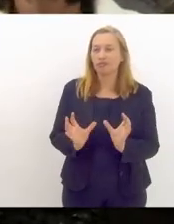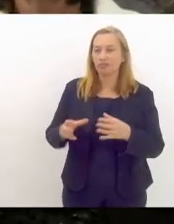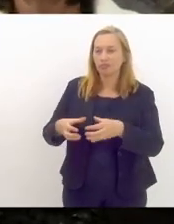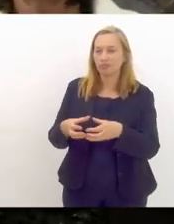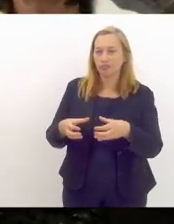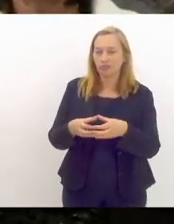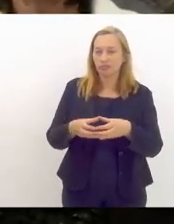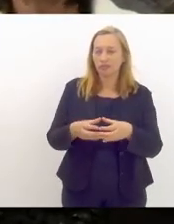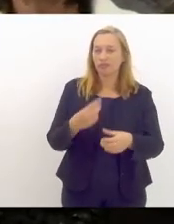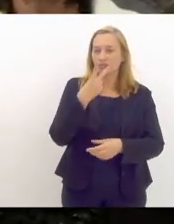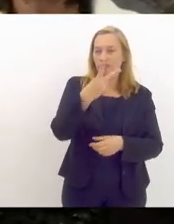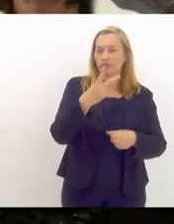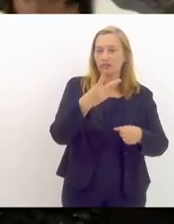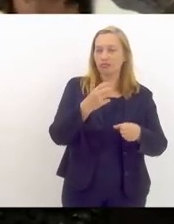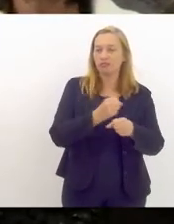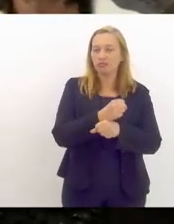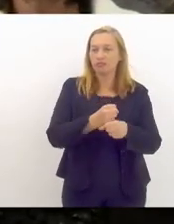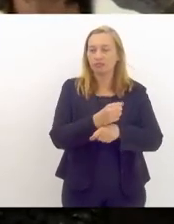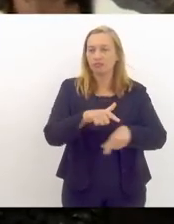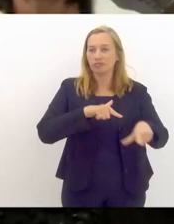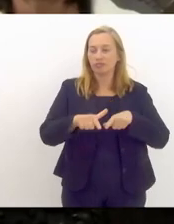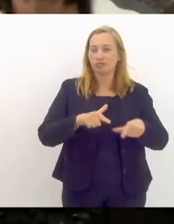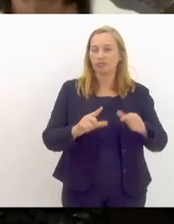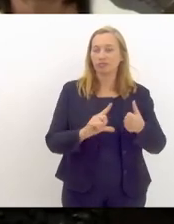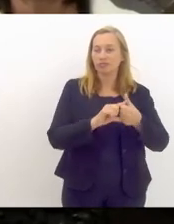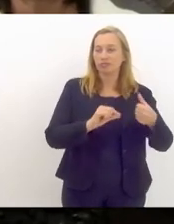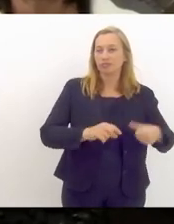de 2 anos em cumprimento ao artigo 5º do